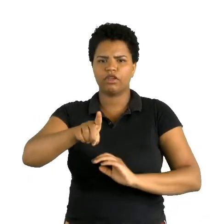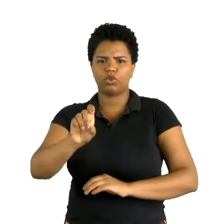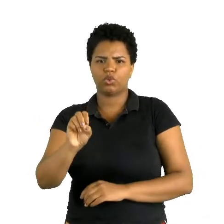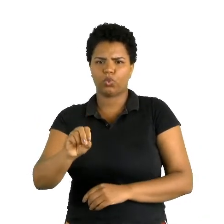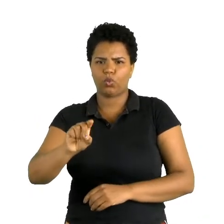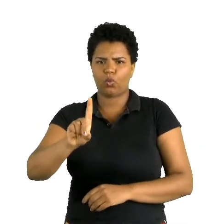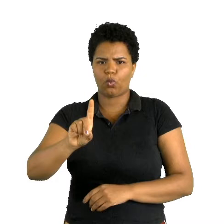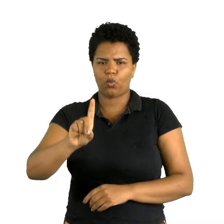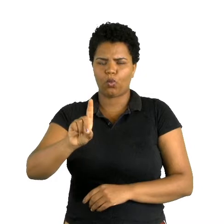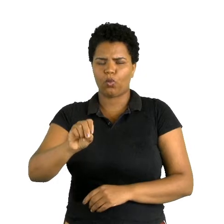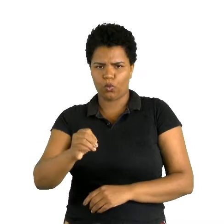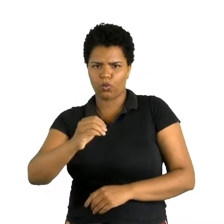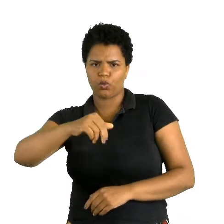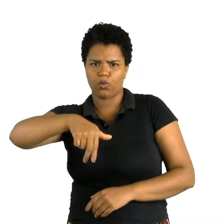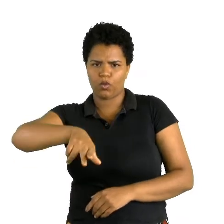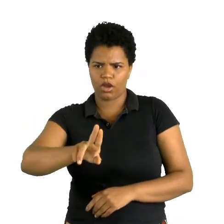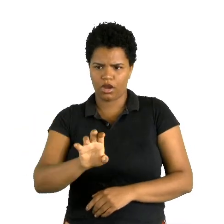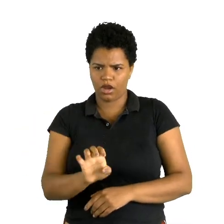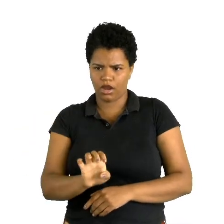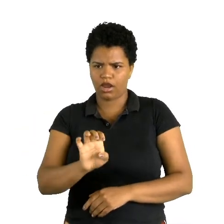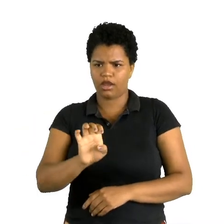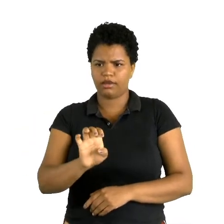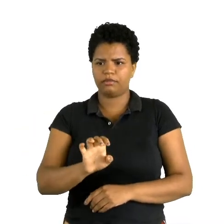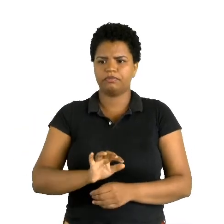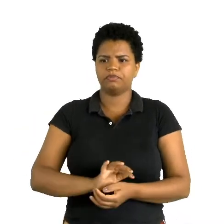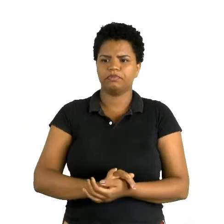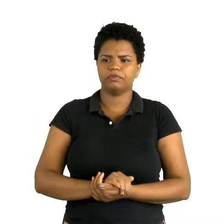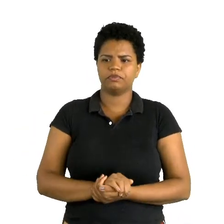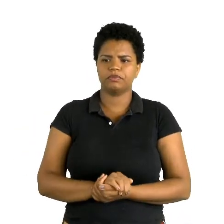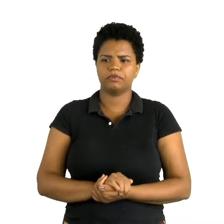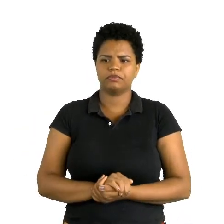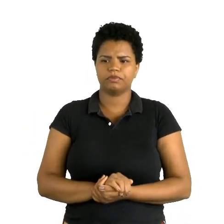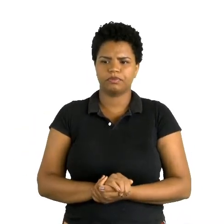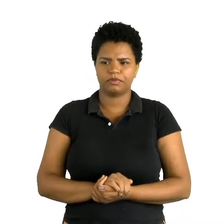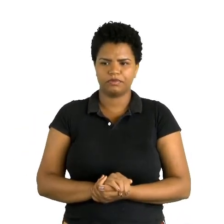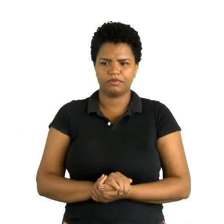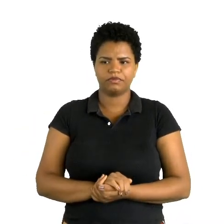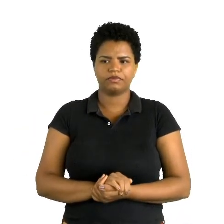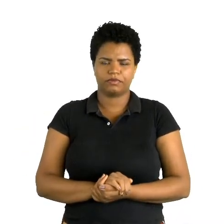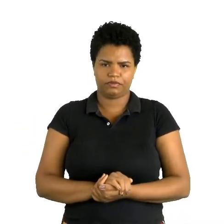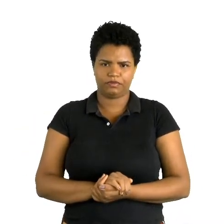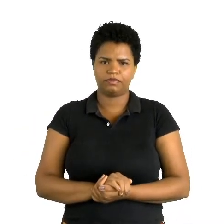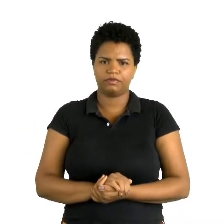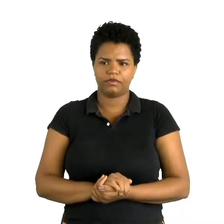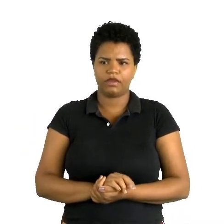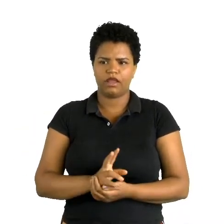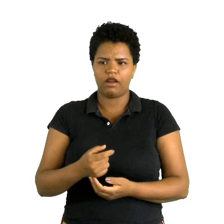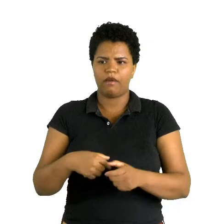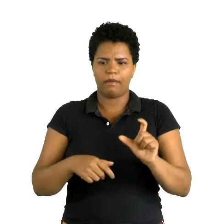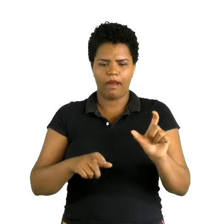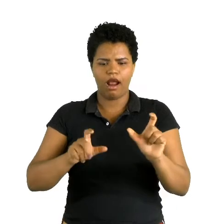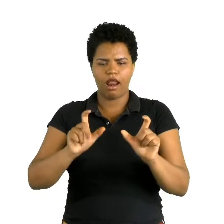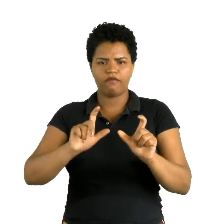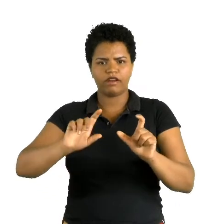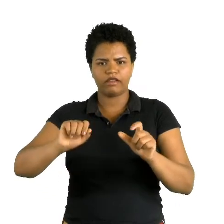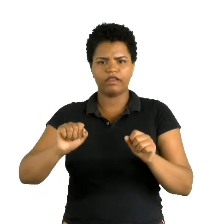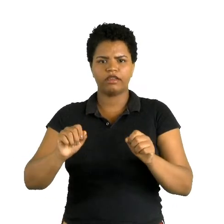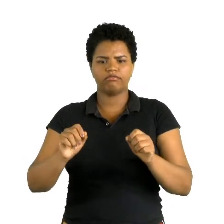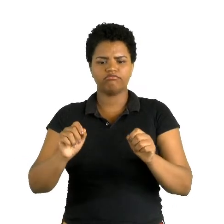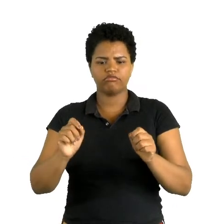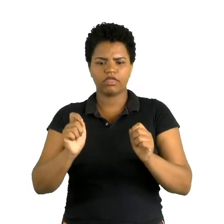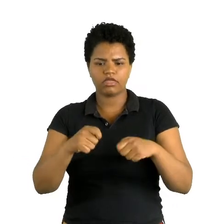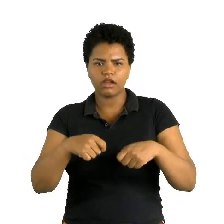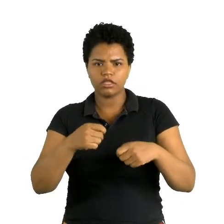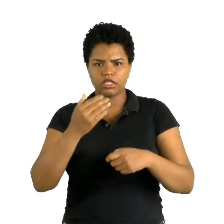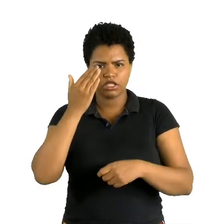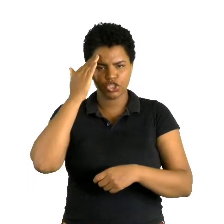outra palavrinha para nós fazermos esse grau no seu nível inferior, digamos assim, ok, guys? Então vamos